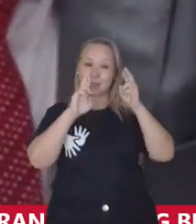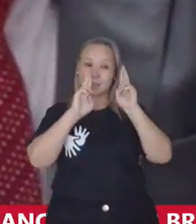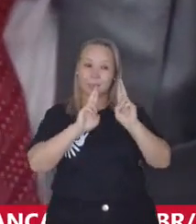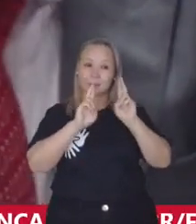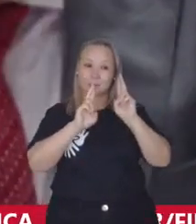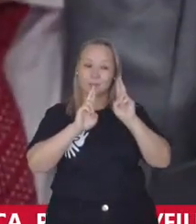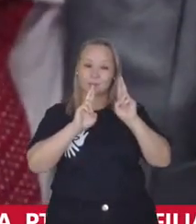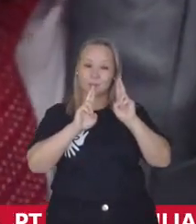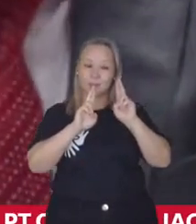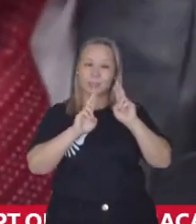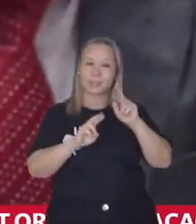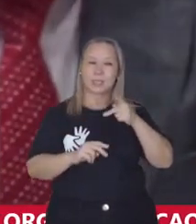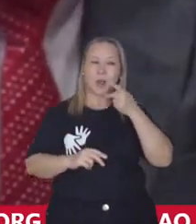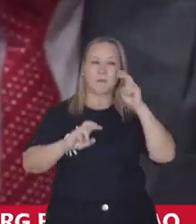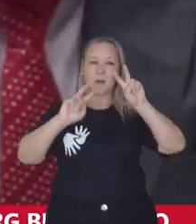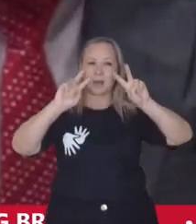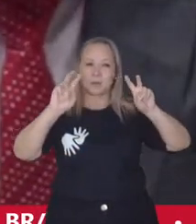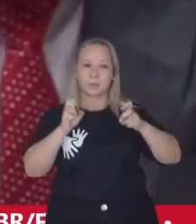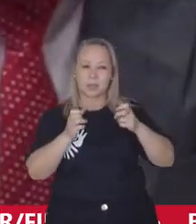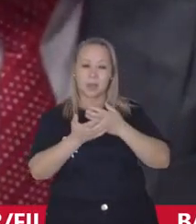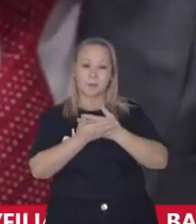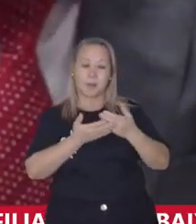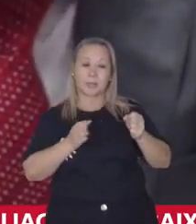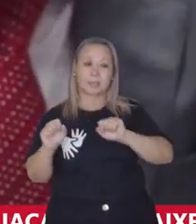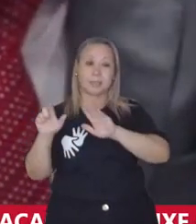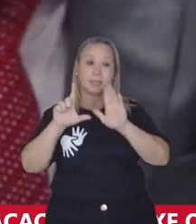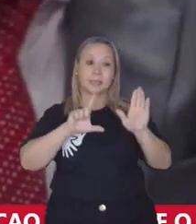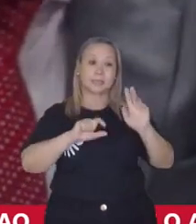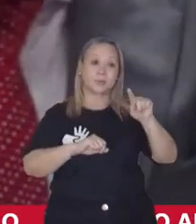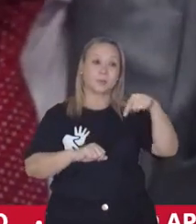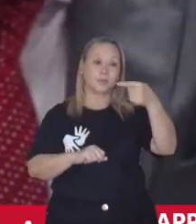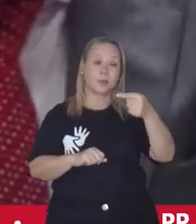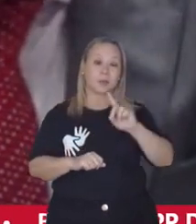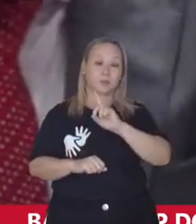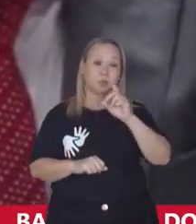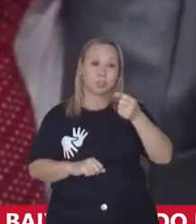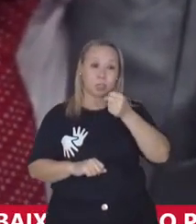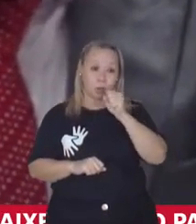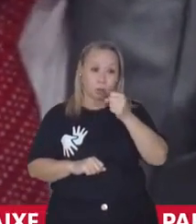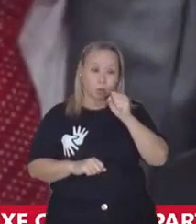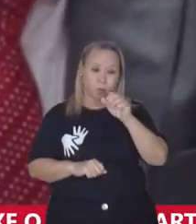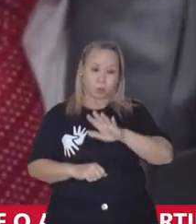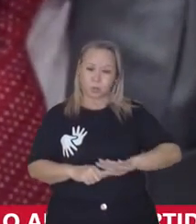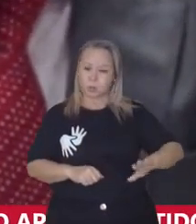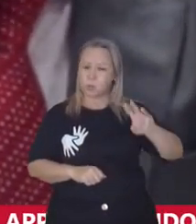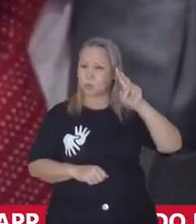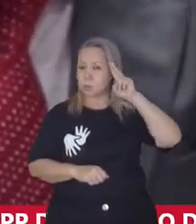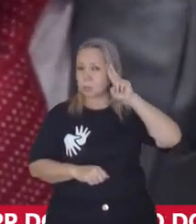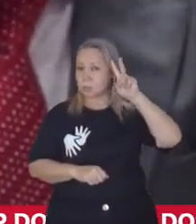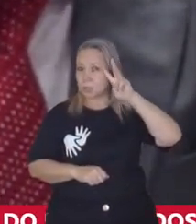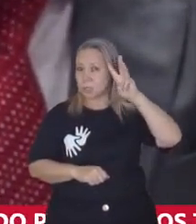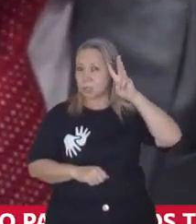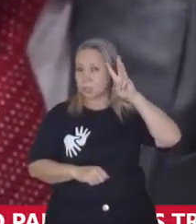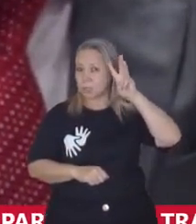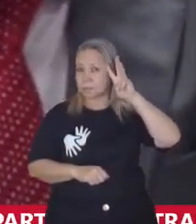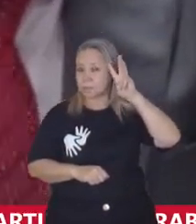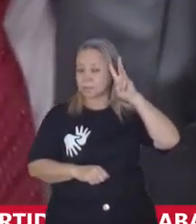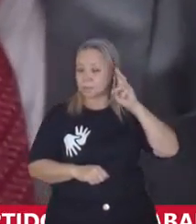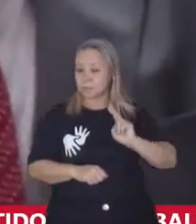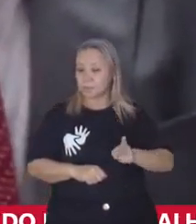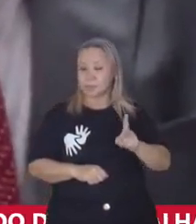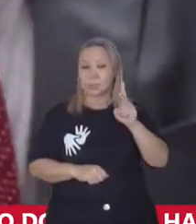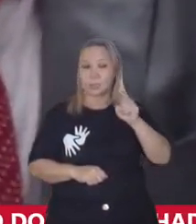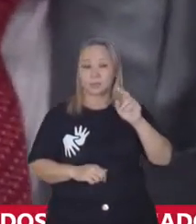de vista temático, a partir da semana que vem, no dia 8, todas as terças, sobre